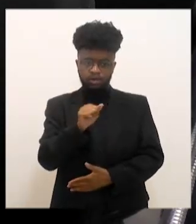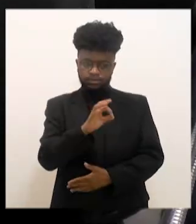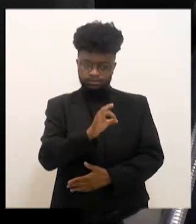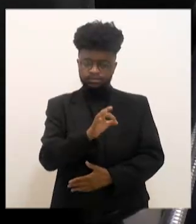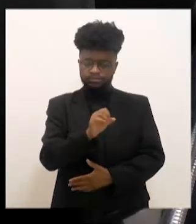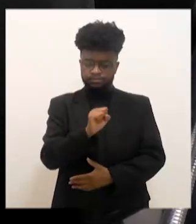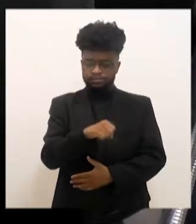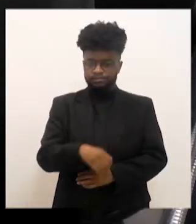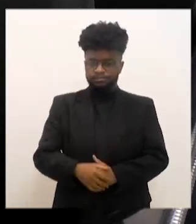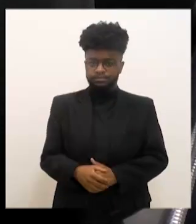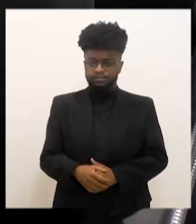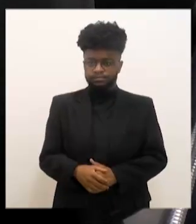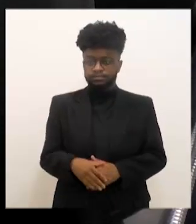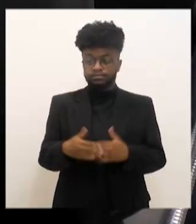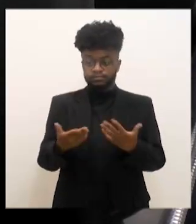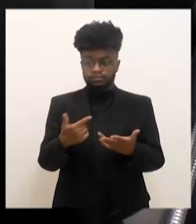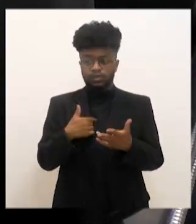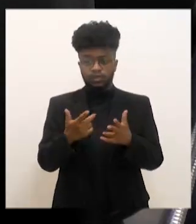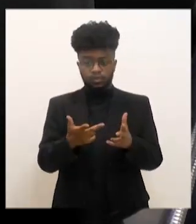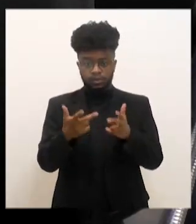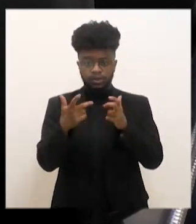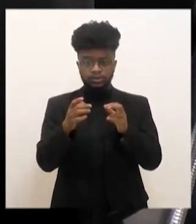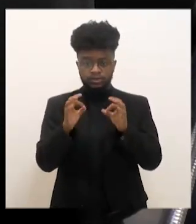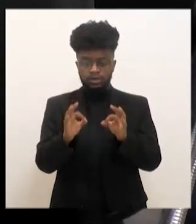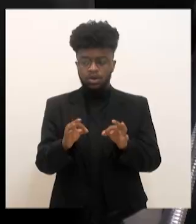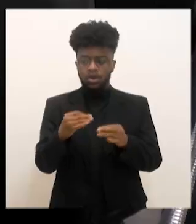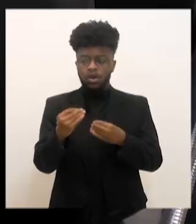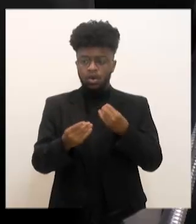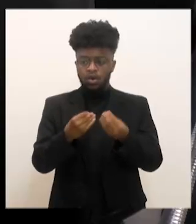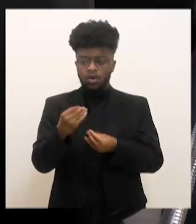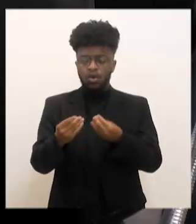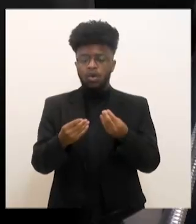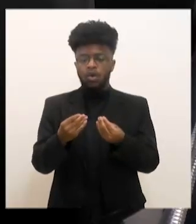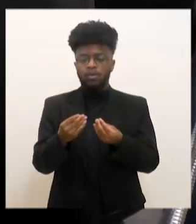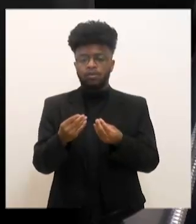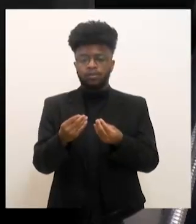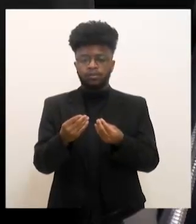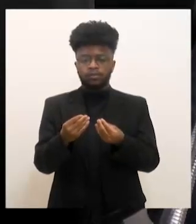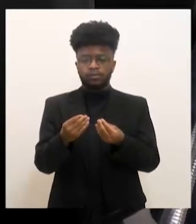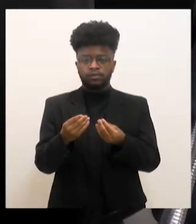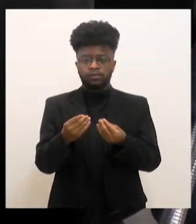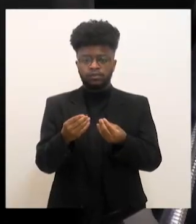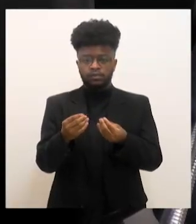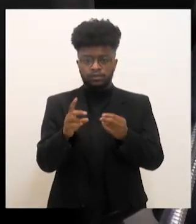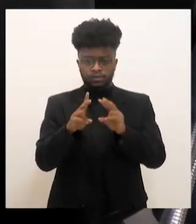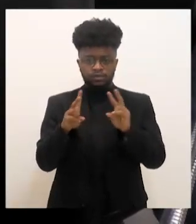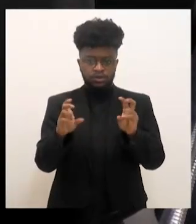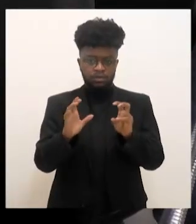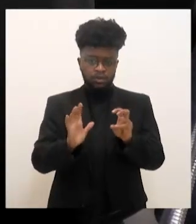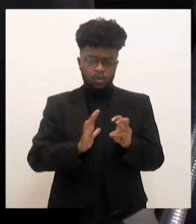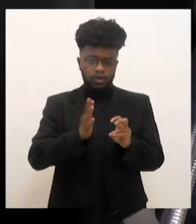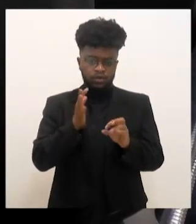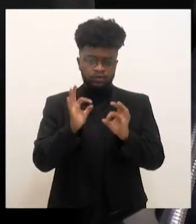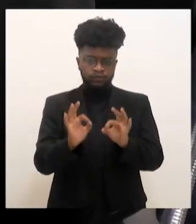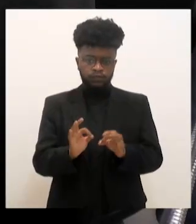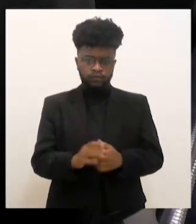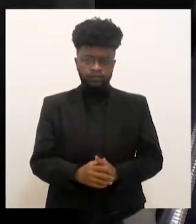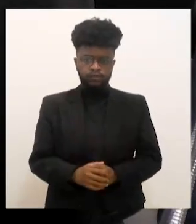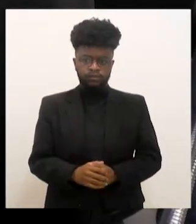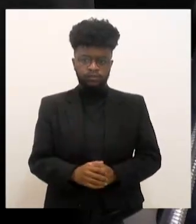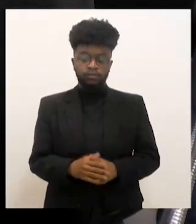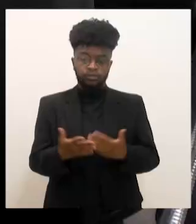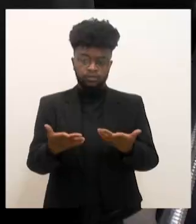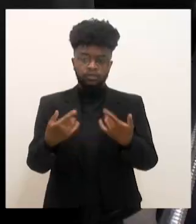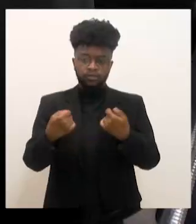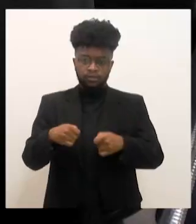velha. E eu vejo como que isso é uma questão terrível e que precisa